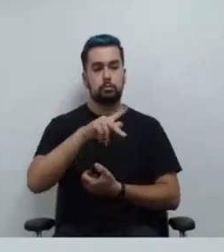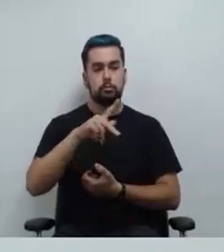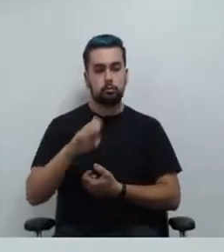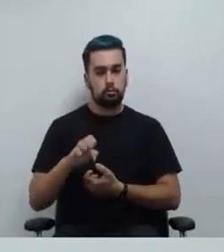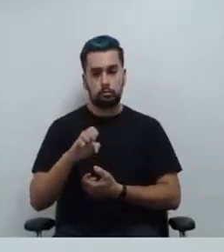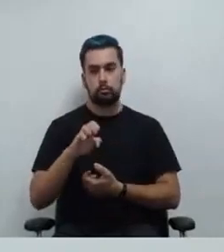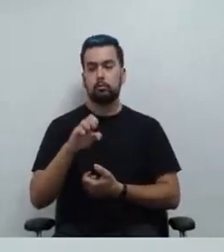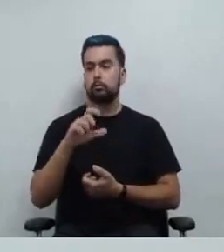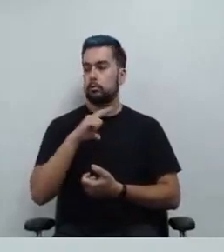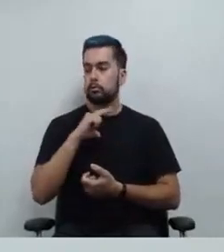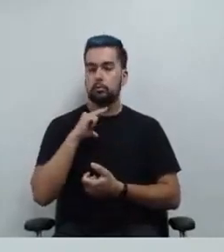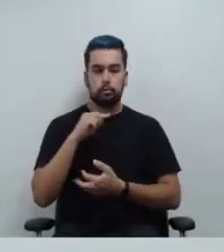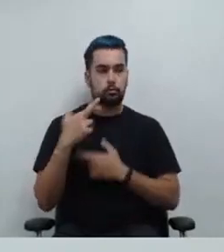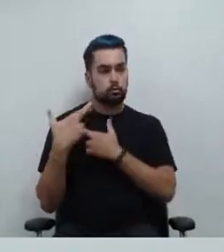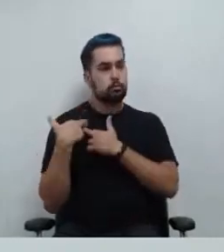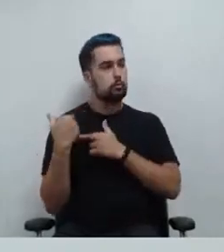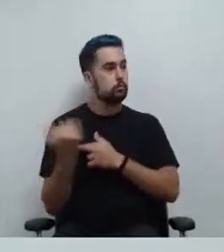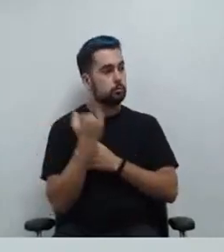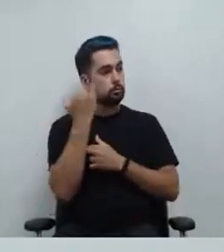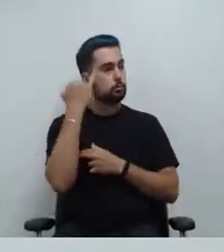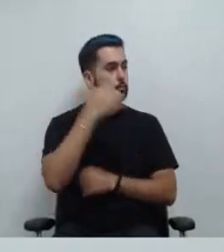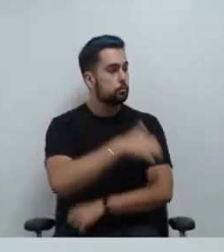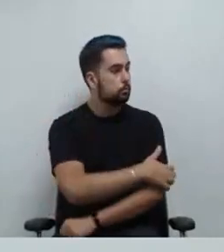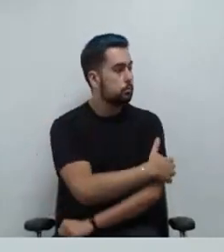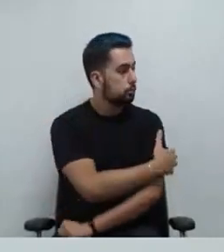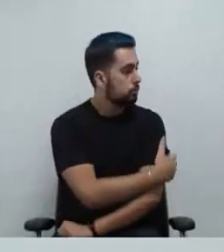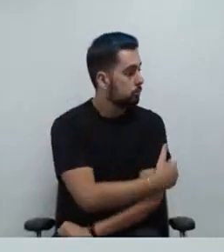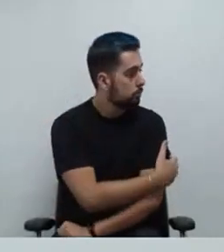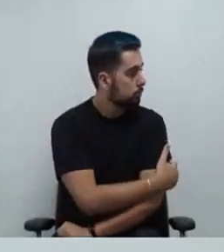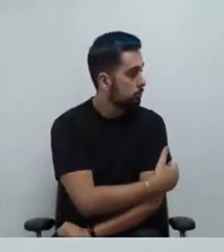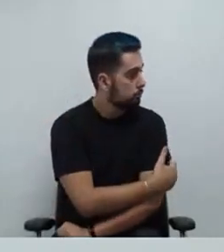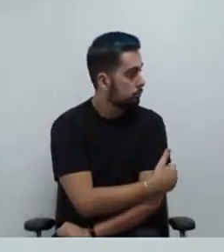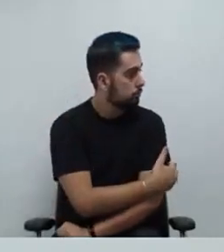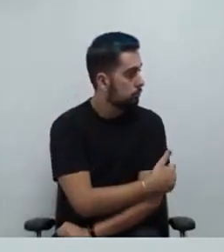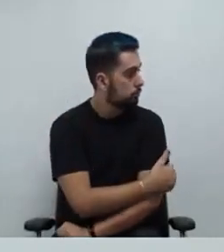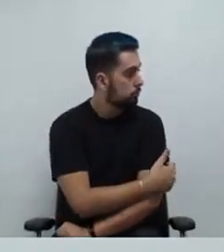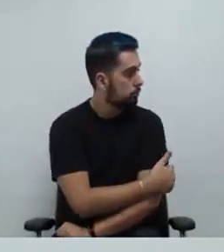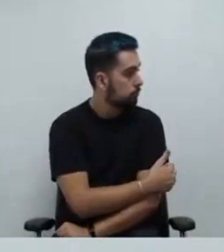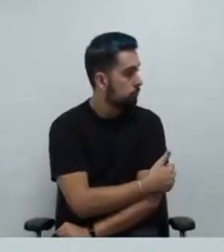nesse sentido. Obrigado, presidente. Exatamente. Só para,